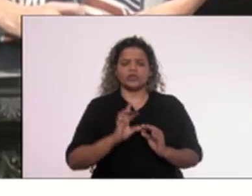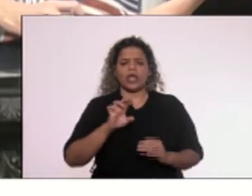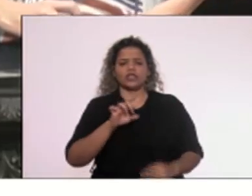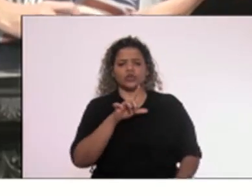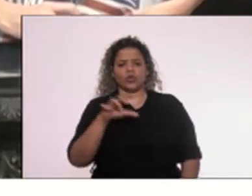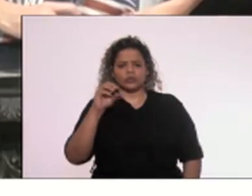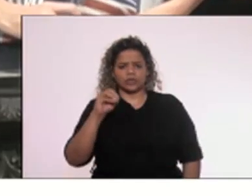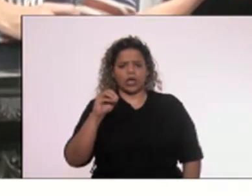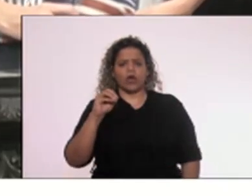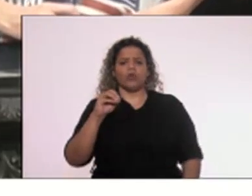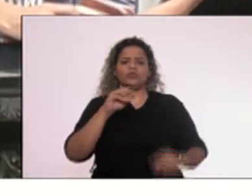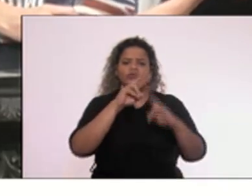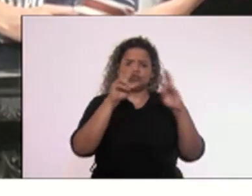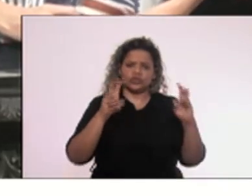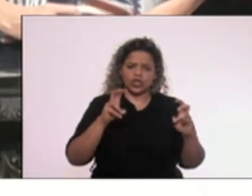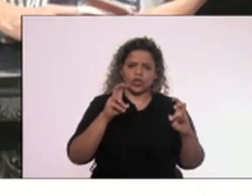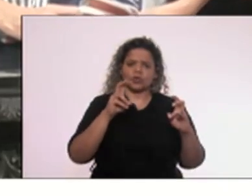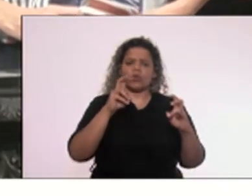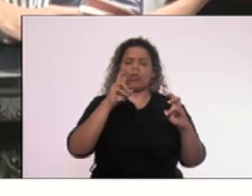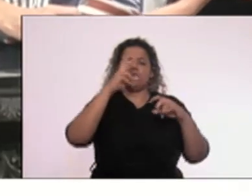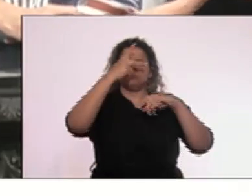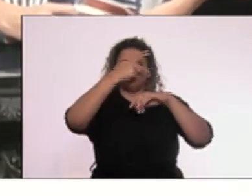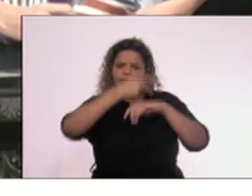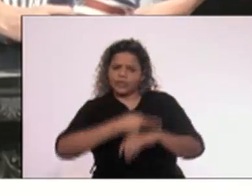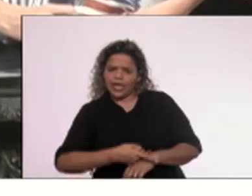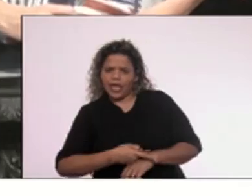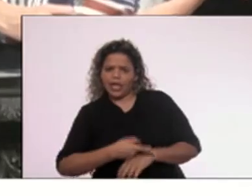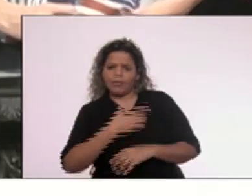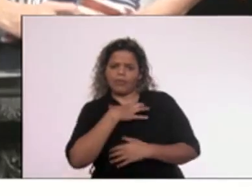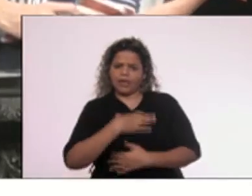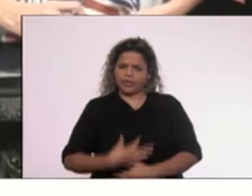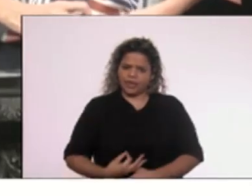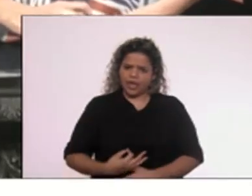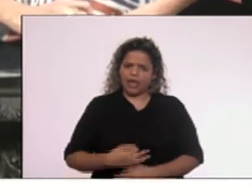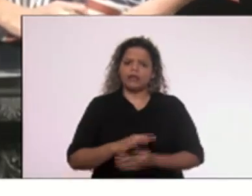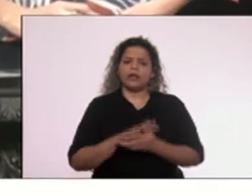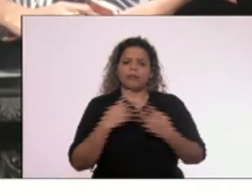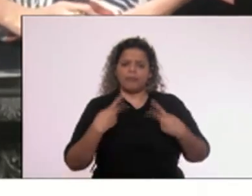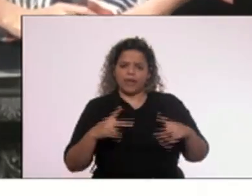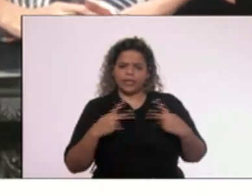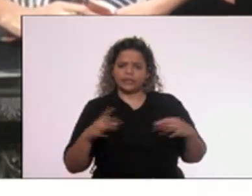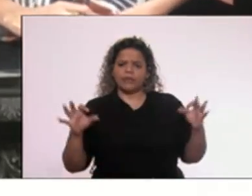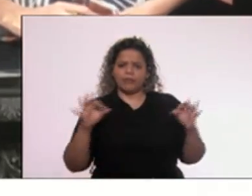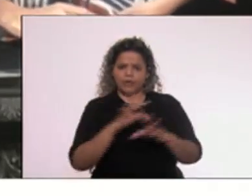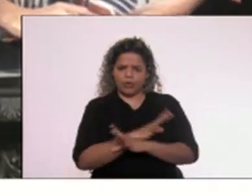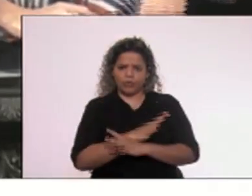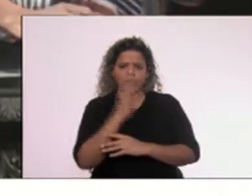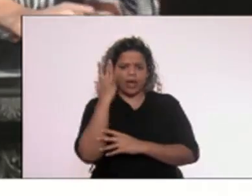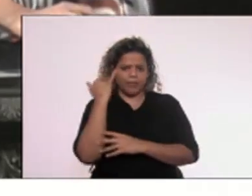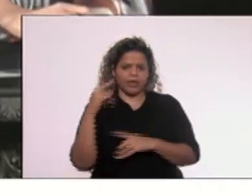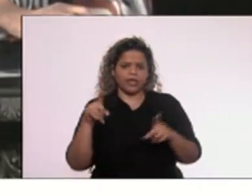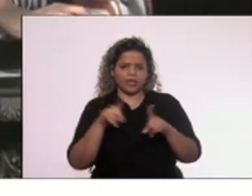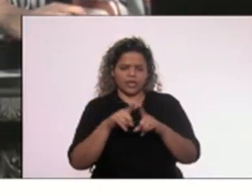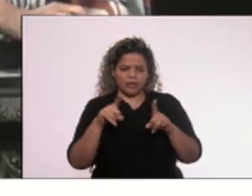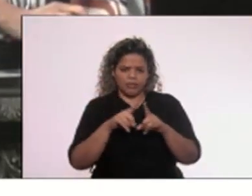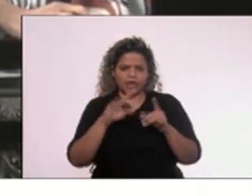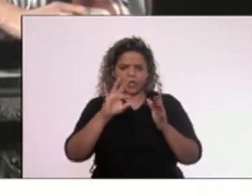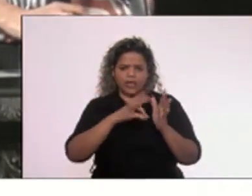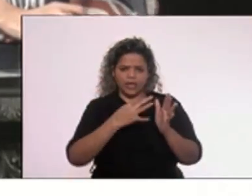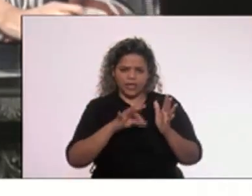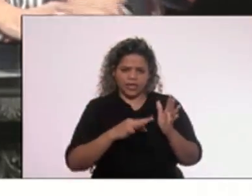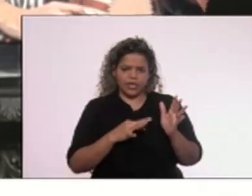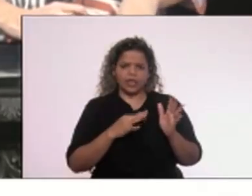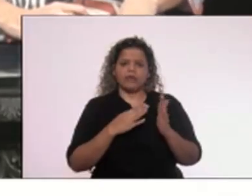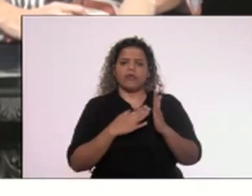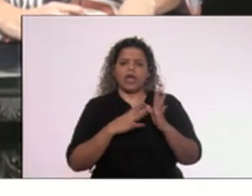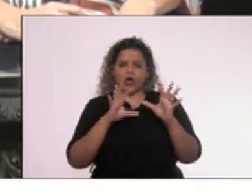resolução, título, medalha, então, já com os pareceres prontos, que nós vamos amanhã também, com a autoria do plenário,